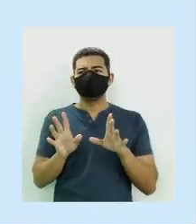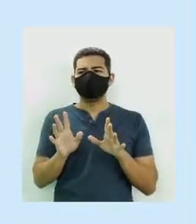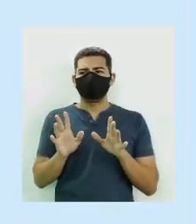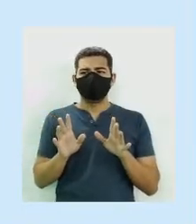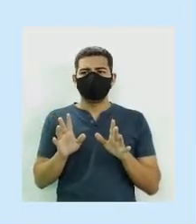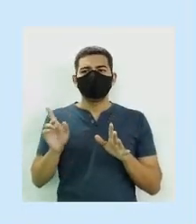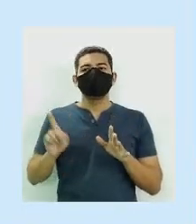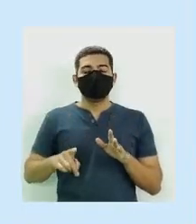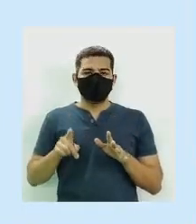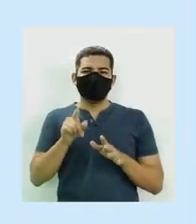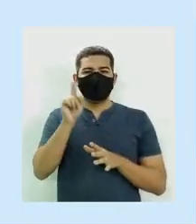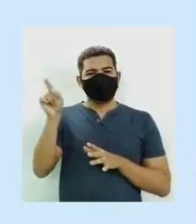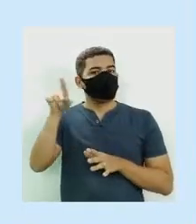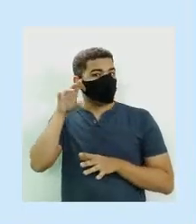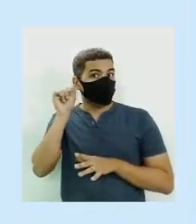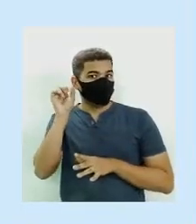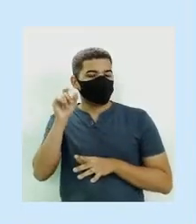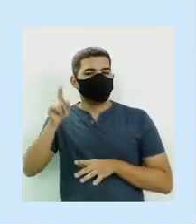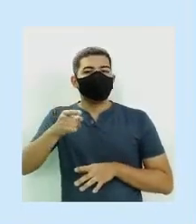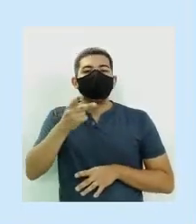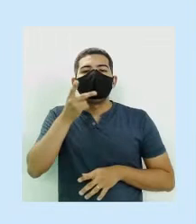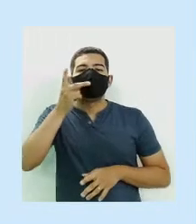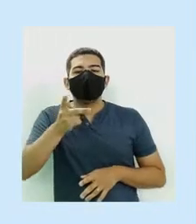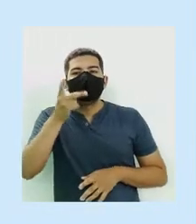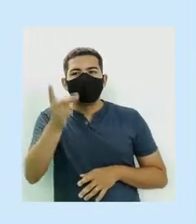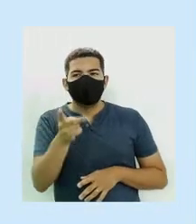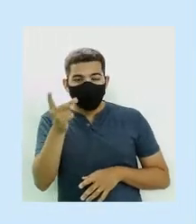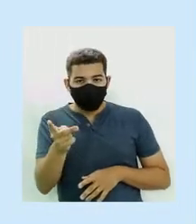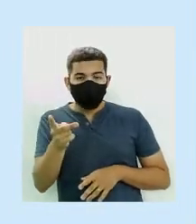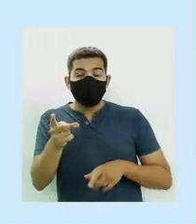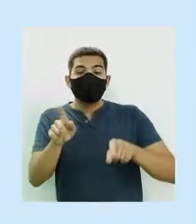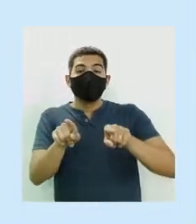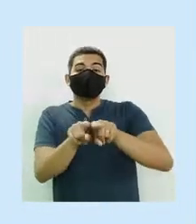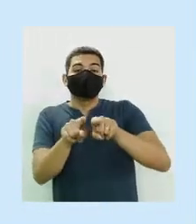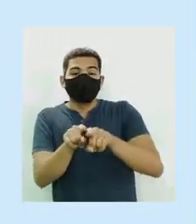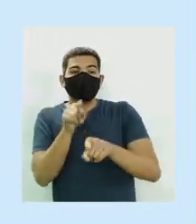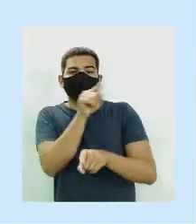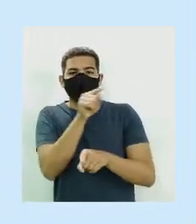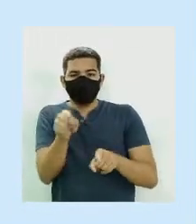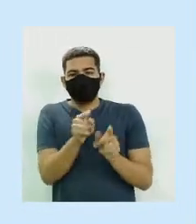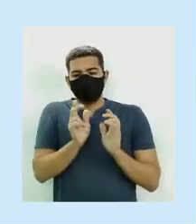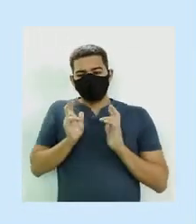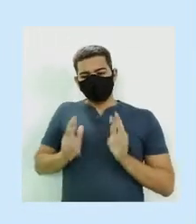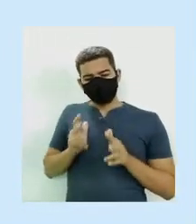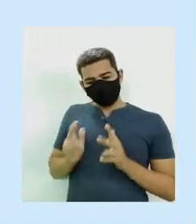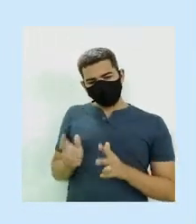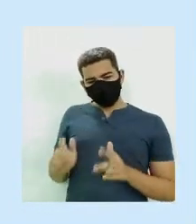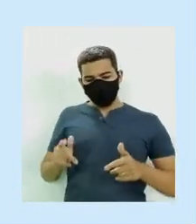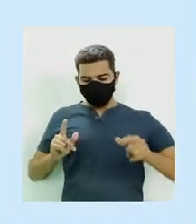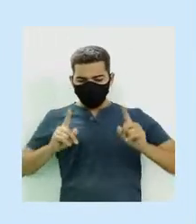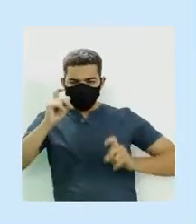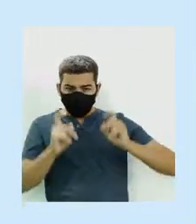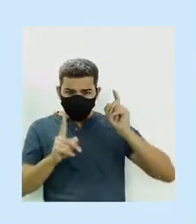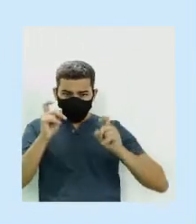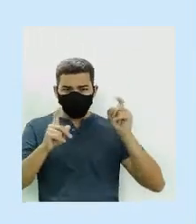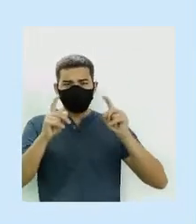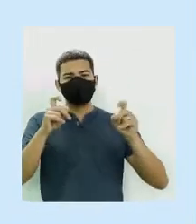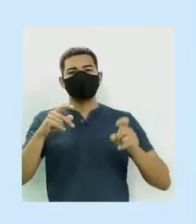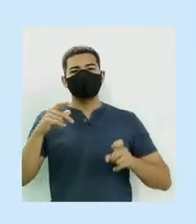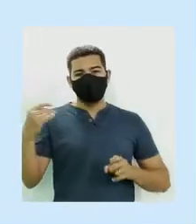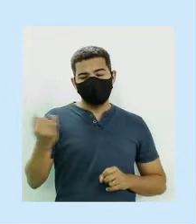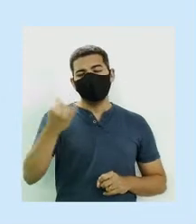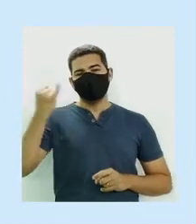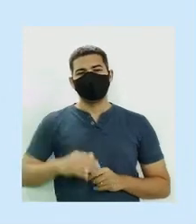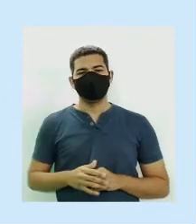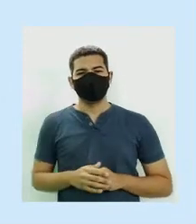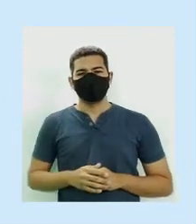apenas as palavras e a sua performance corporal. Por isso que é tão importante a gente focar no